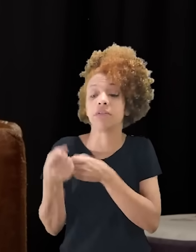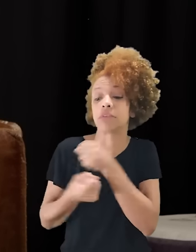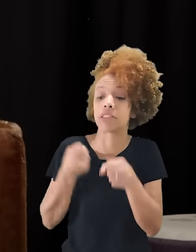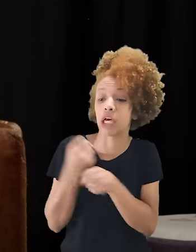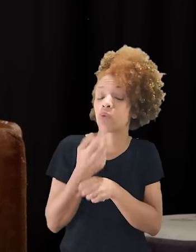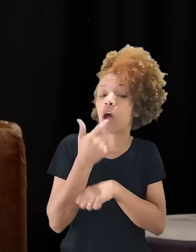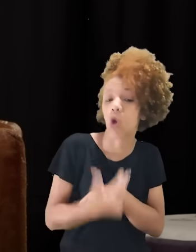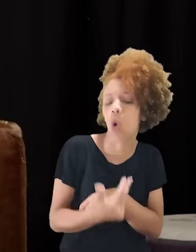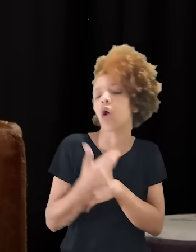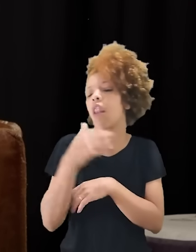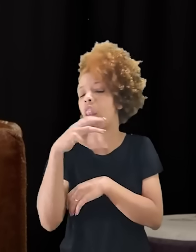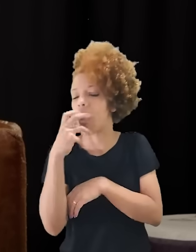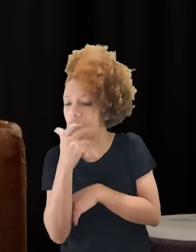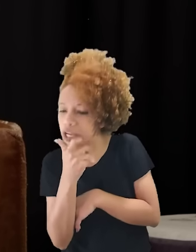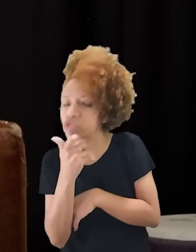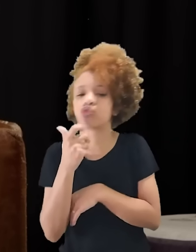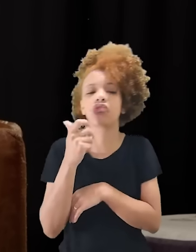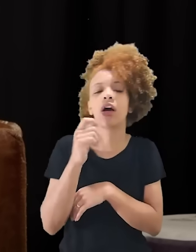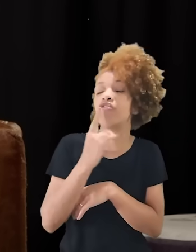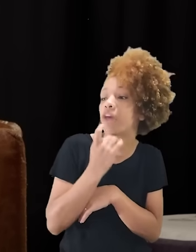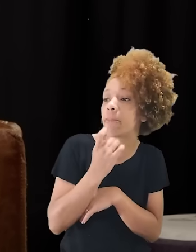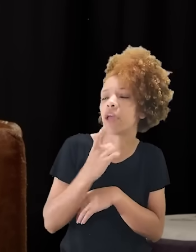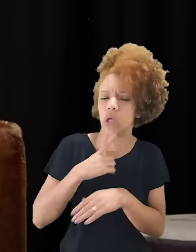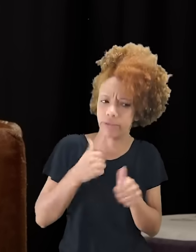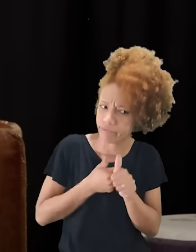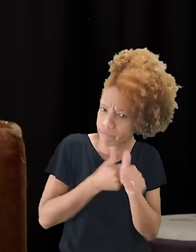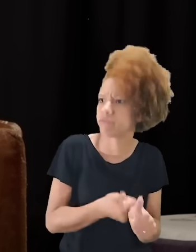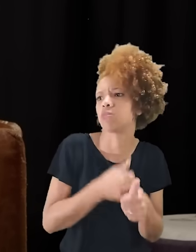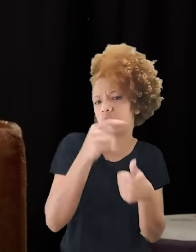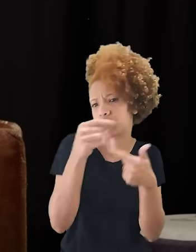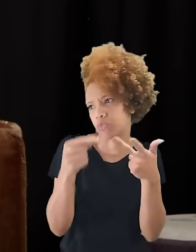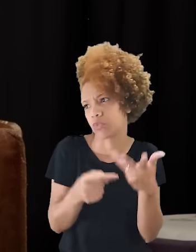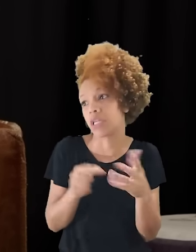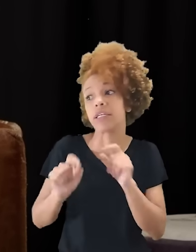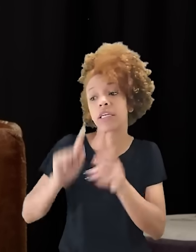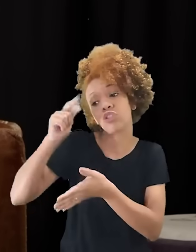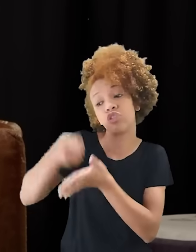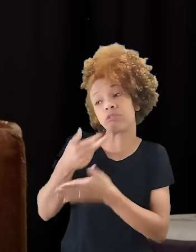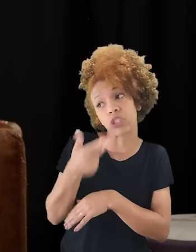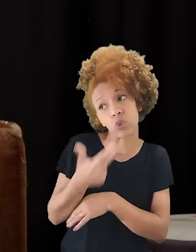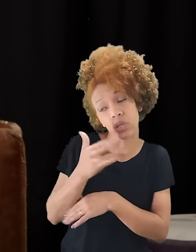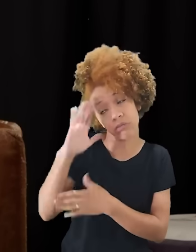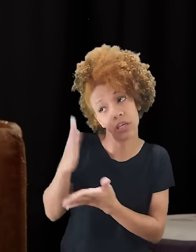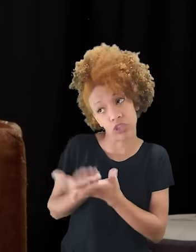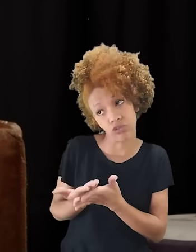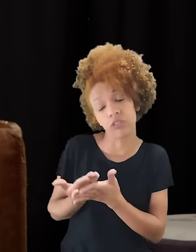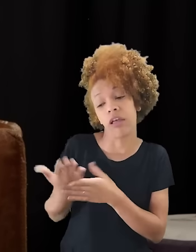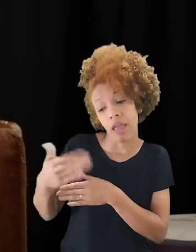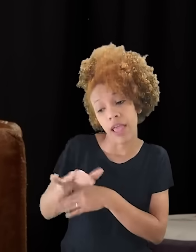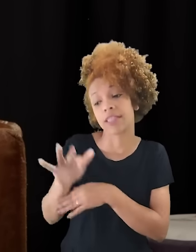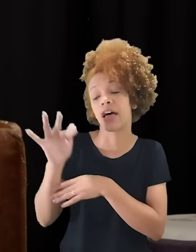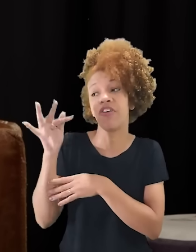esse ano é tal cor laranja e vermelho e aí Eles seguem essa programação entendeu porque quem dita as cores eu acredito que seja essa